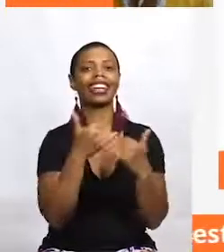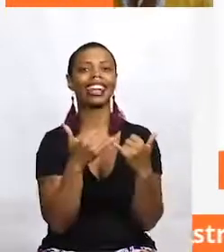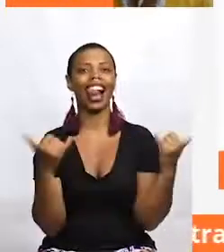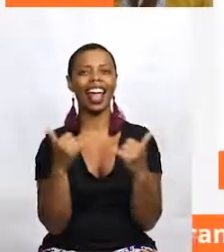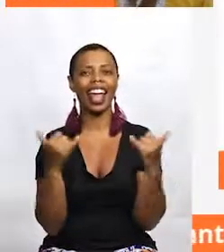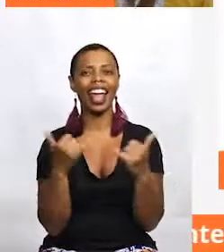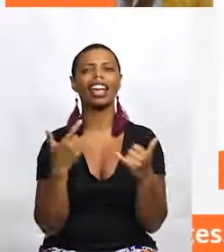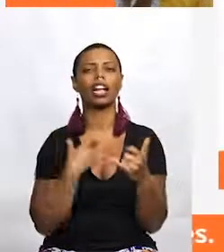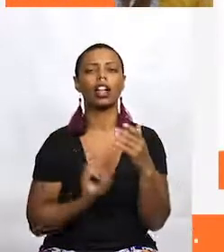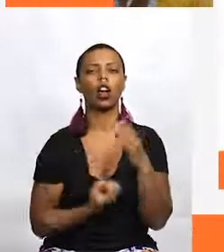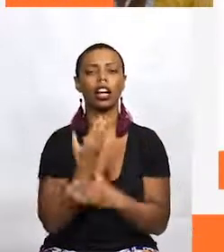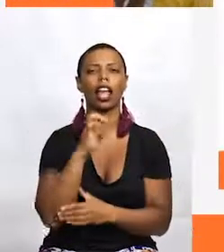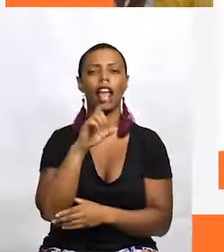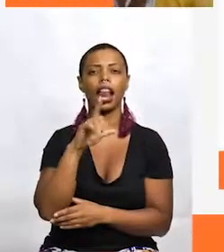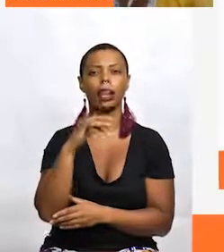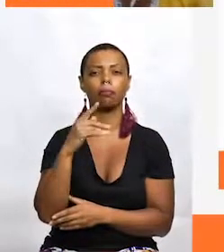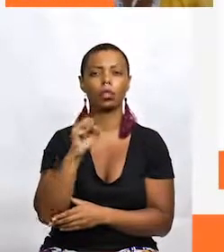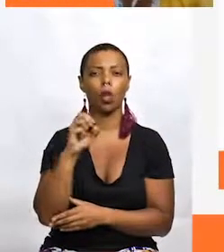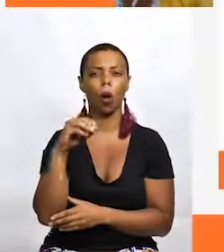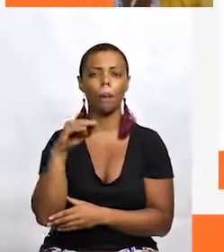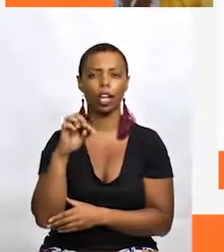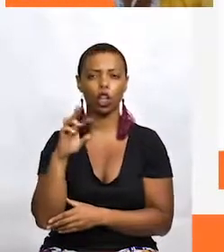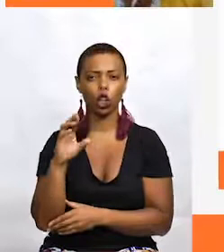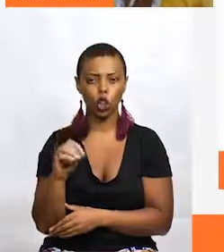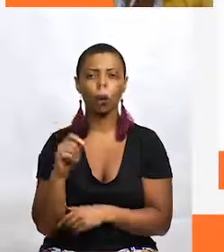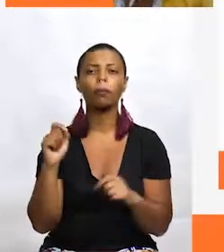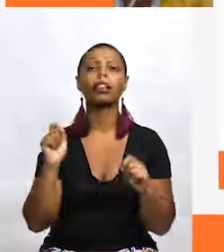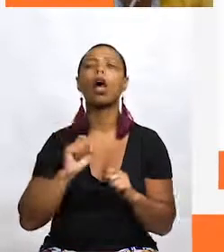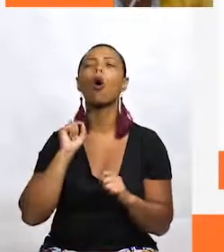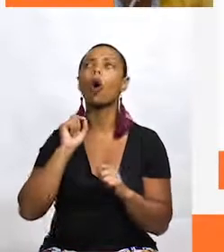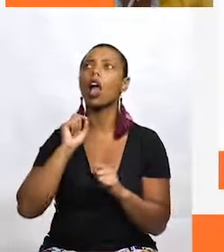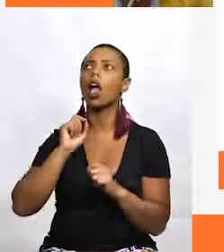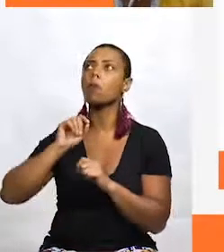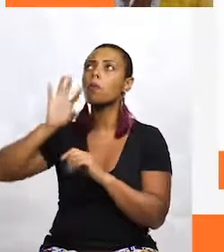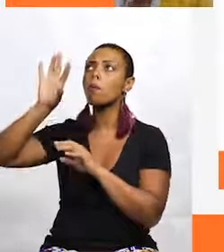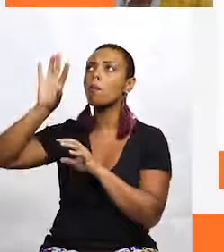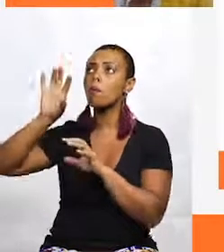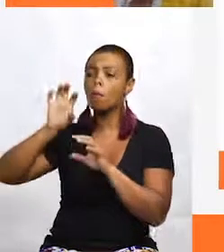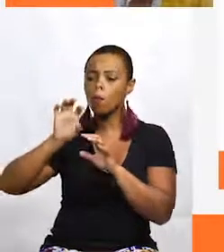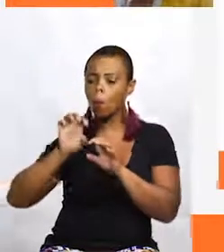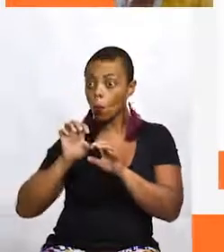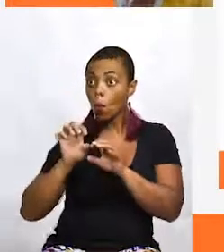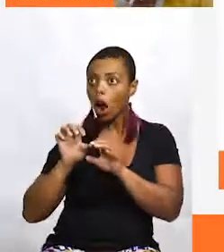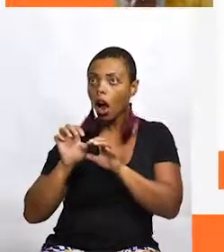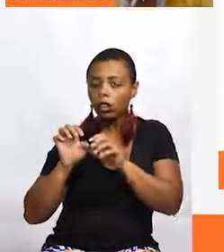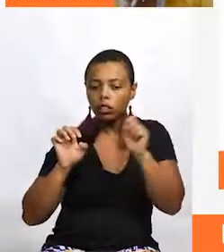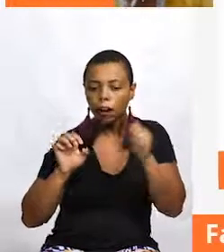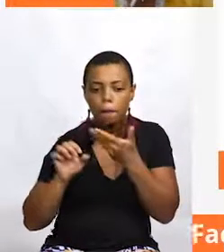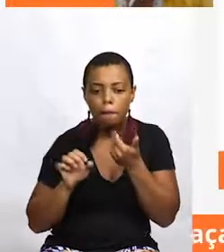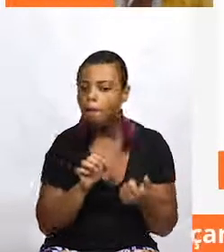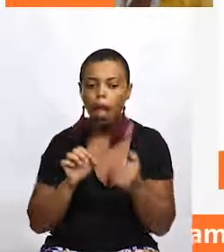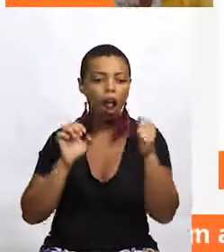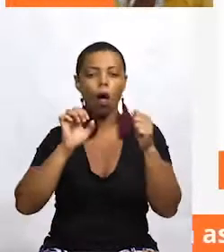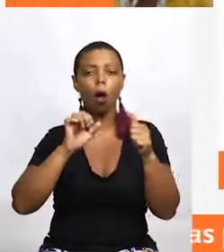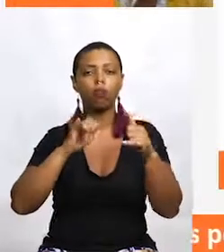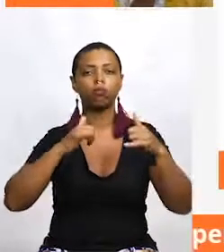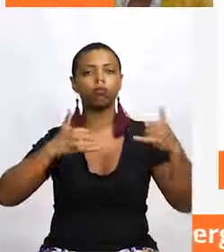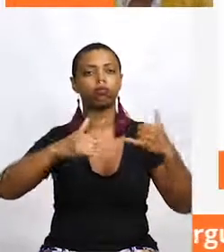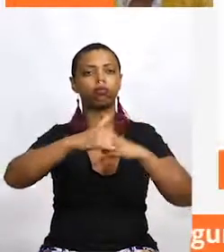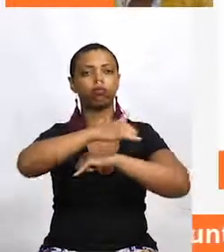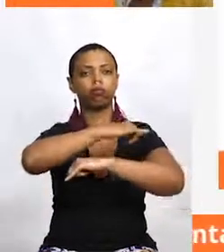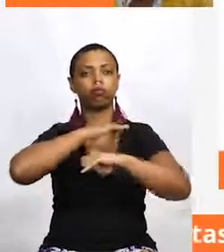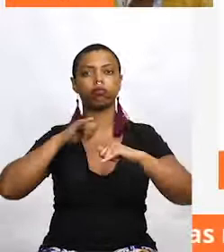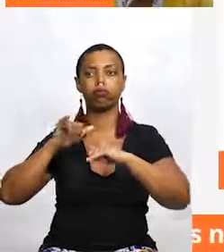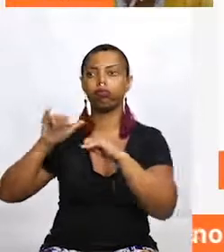elipsômetro para tornar essas camadas antirrefletoras bem mais eficientes, fazendo com que a energia solar que